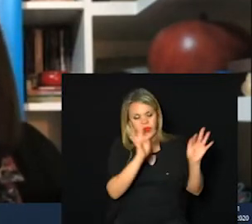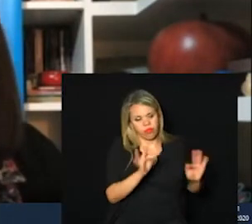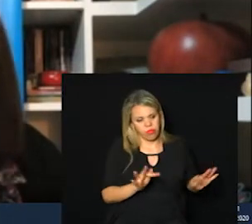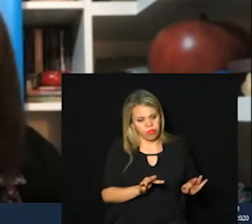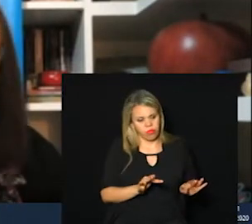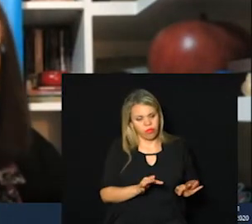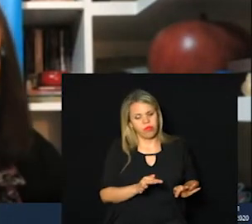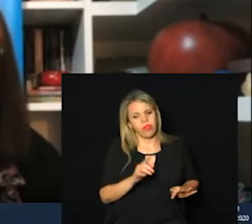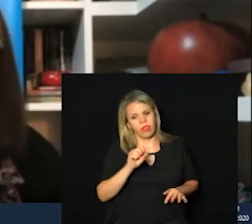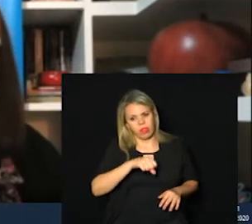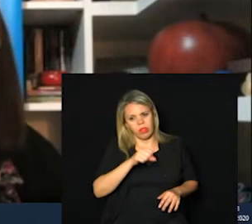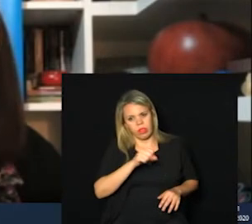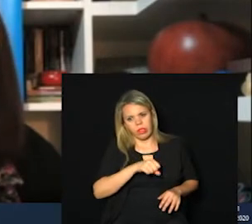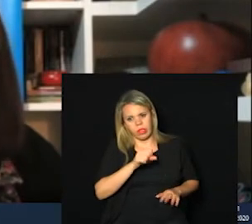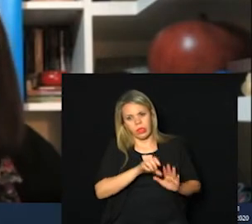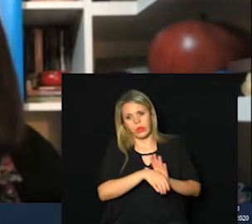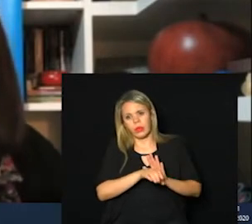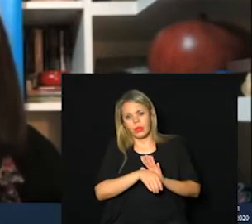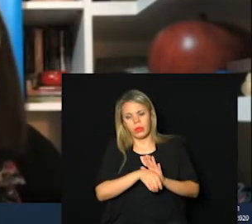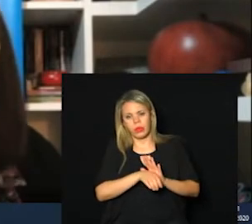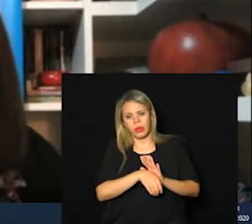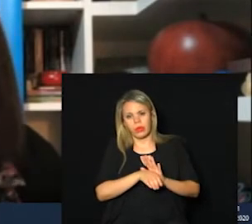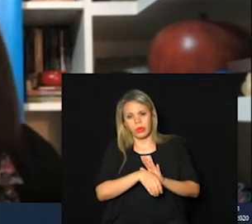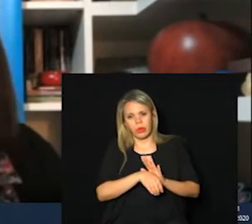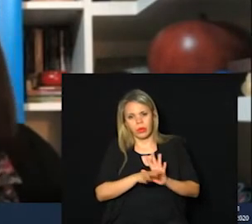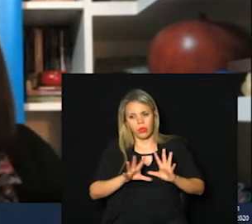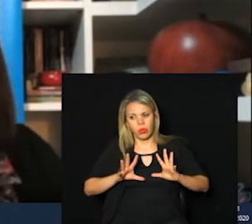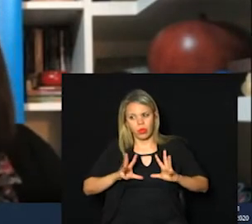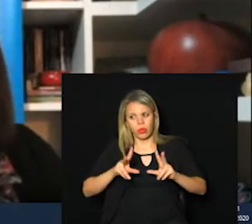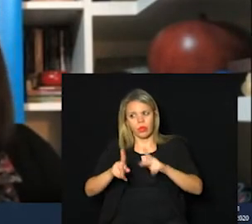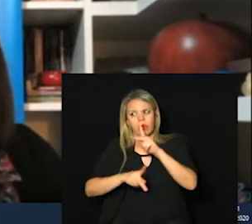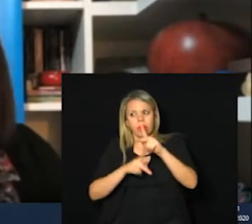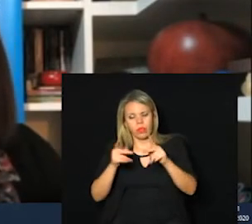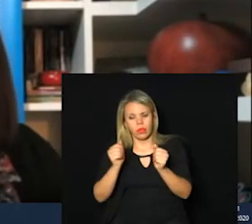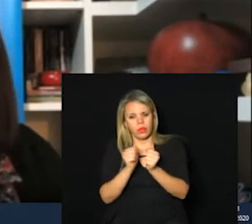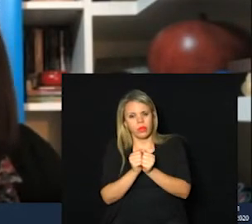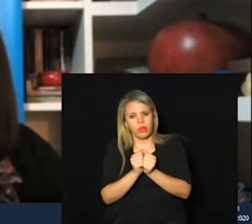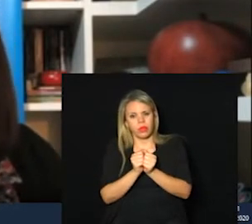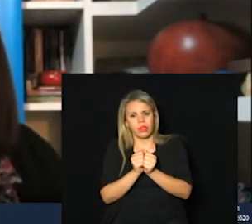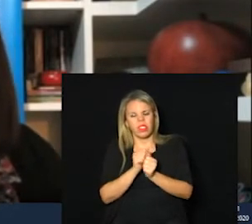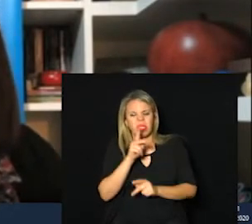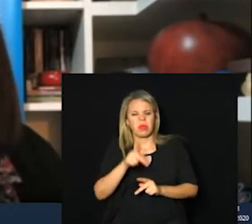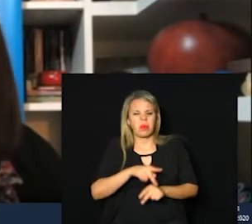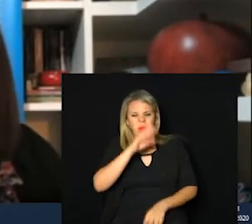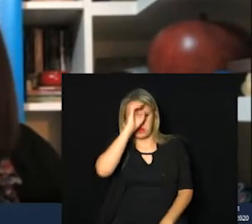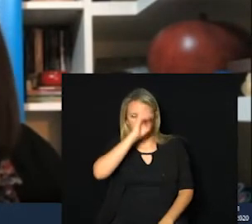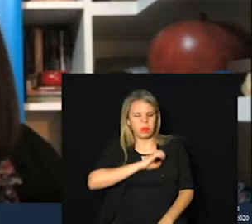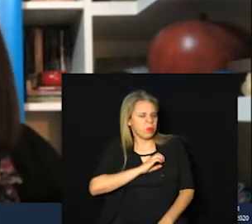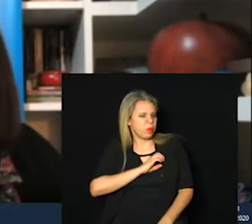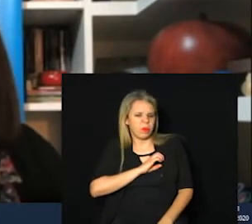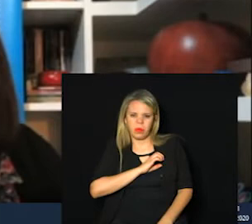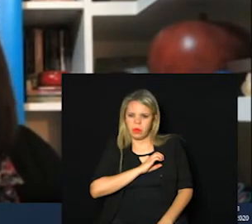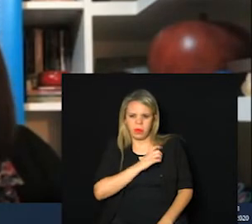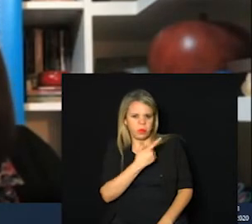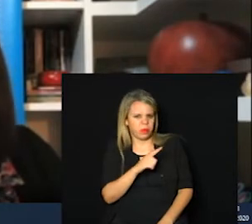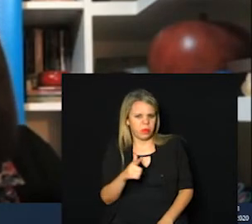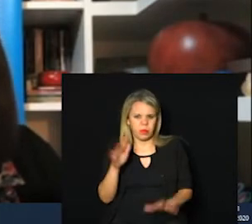é, sim, um conceito coletivo. Os egoístas raramente são